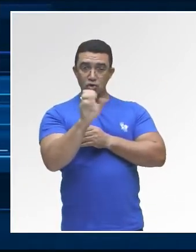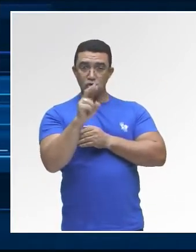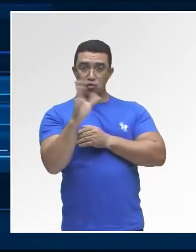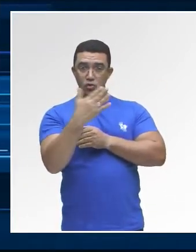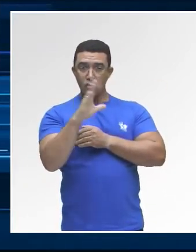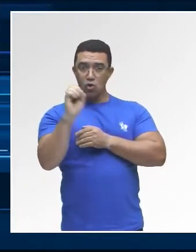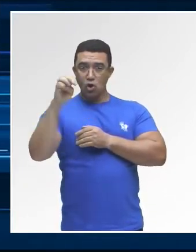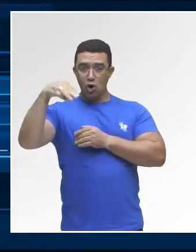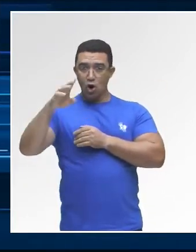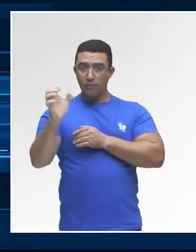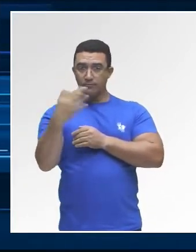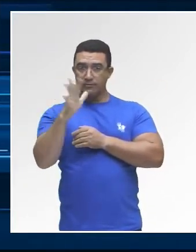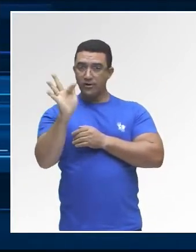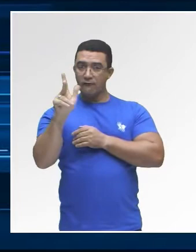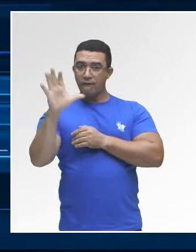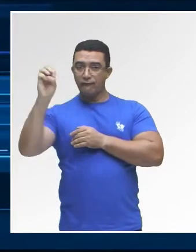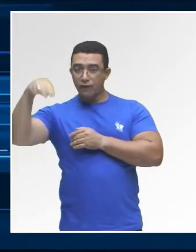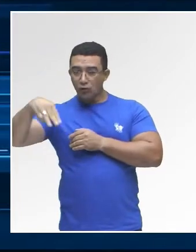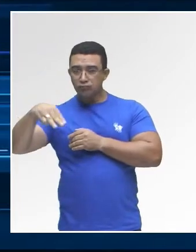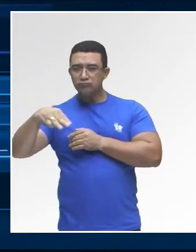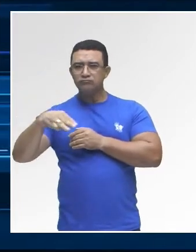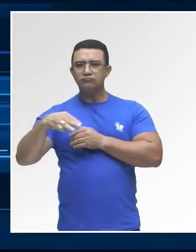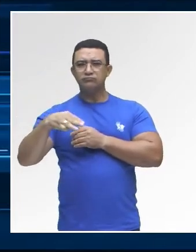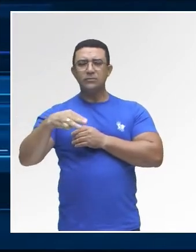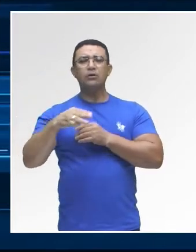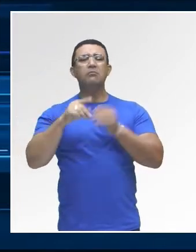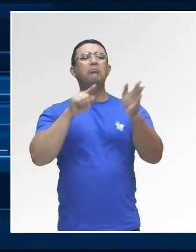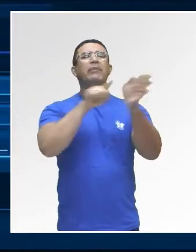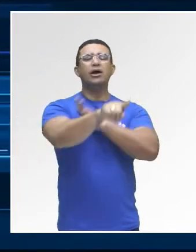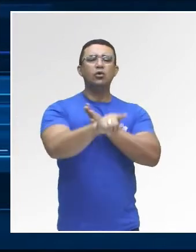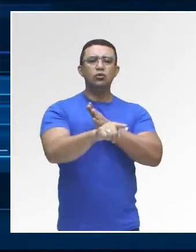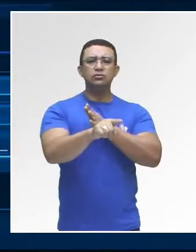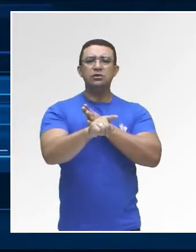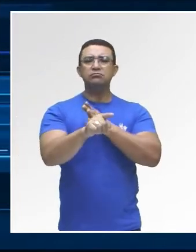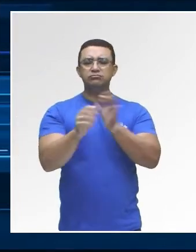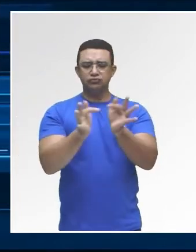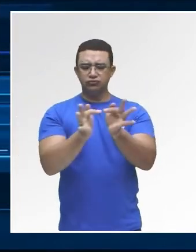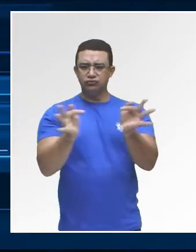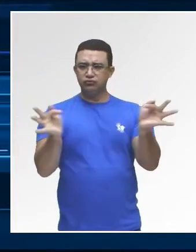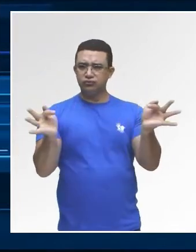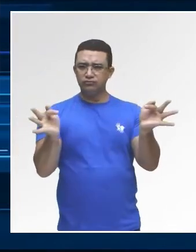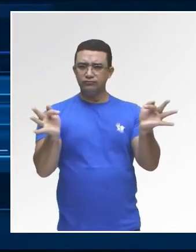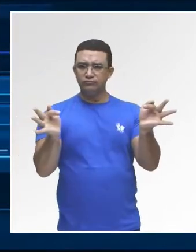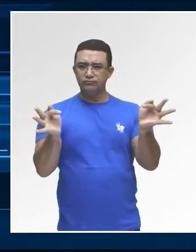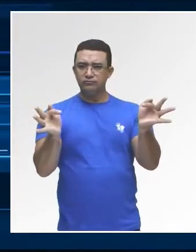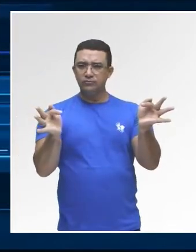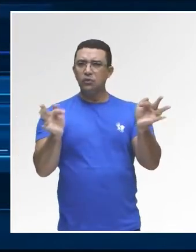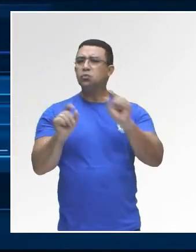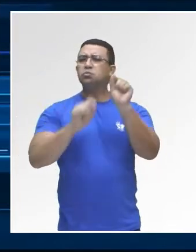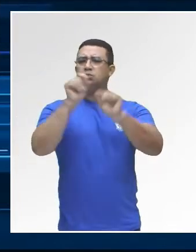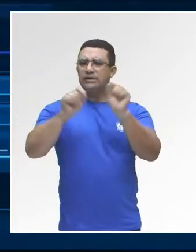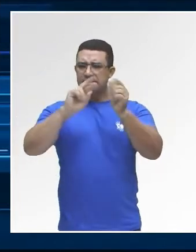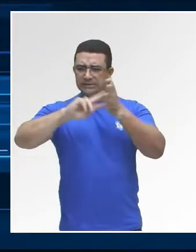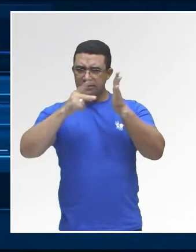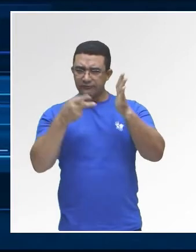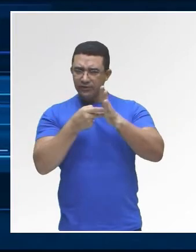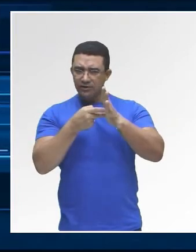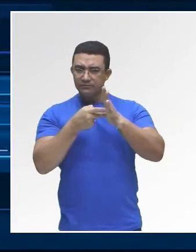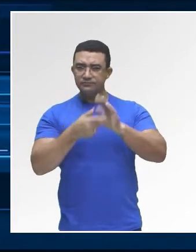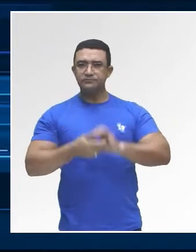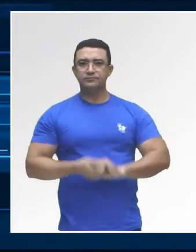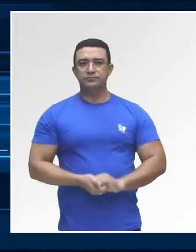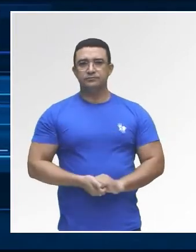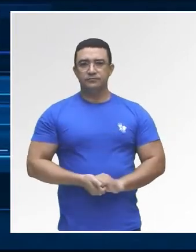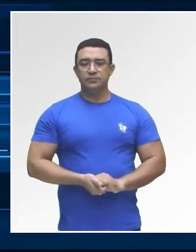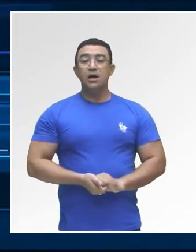dois personagens. A pergunta é, where do you come from? O que é isso, where do you come from?